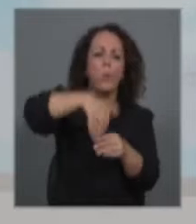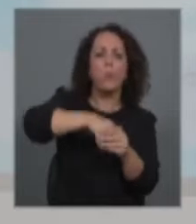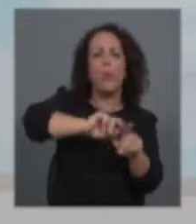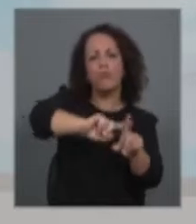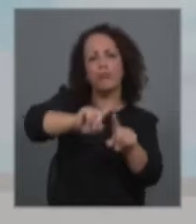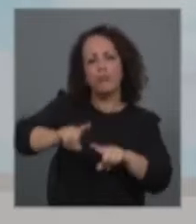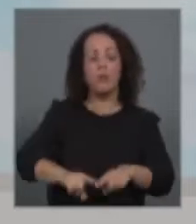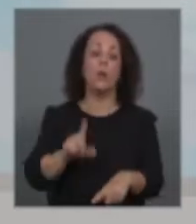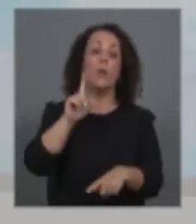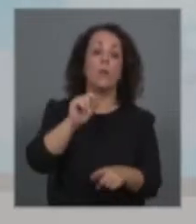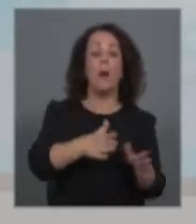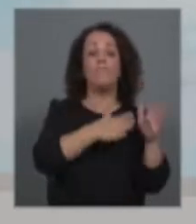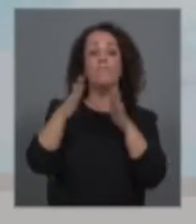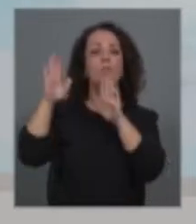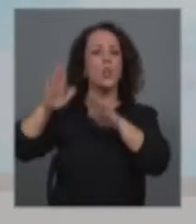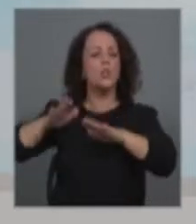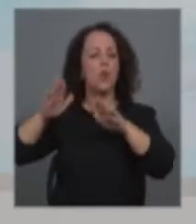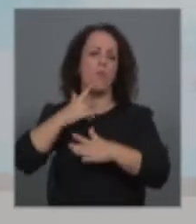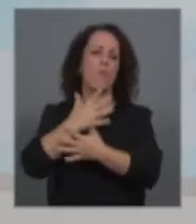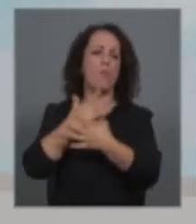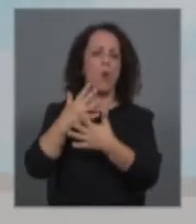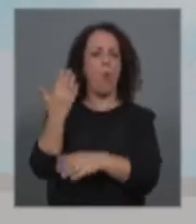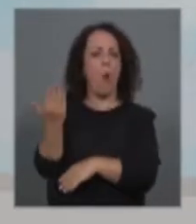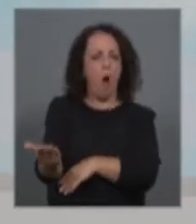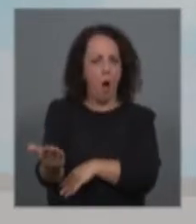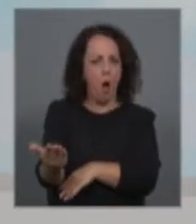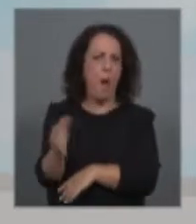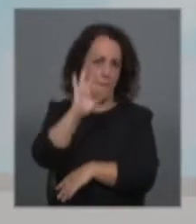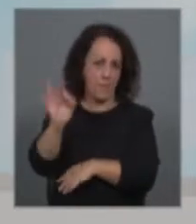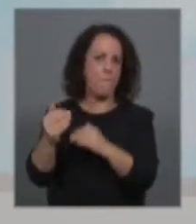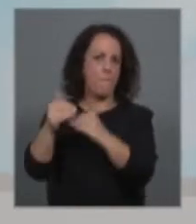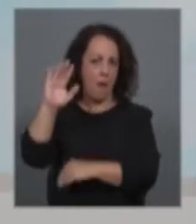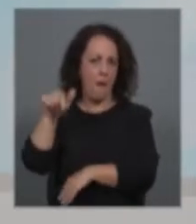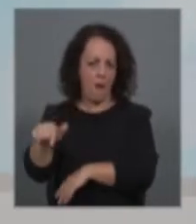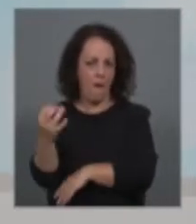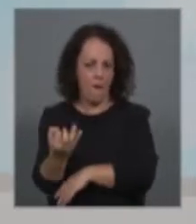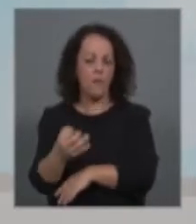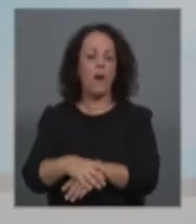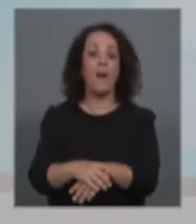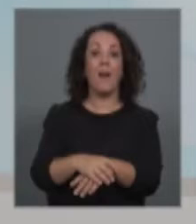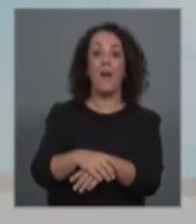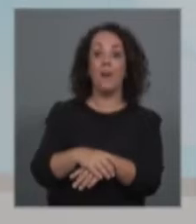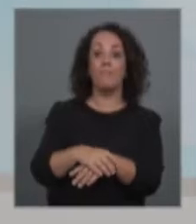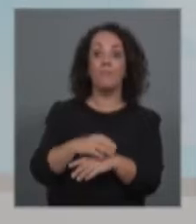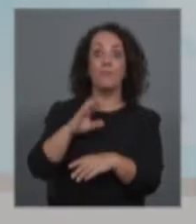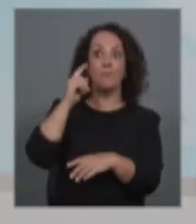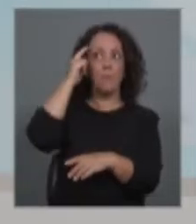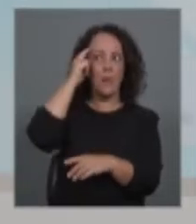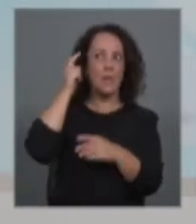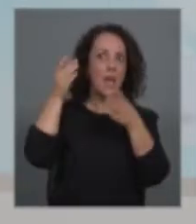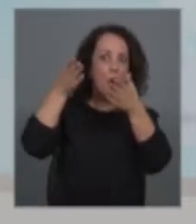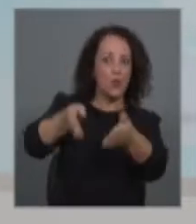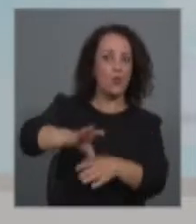e há o Islão muito forte, maioritário, ali presente. Todo o auxílio que se possa prestar a este país é também